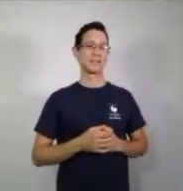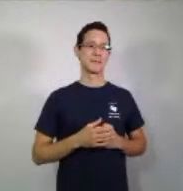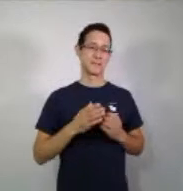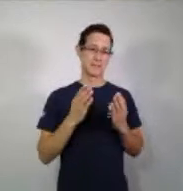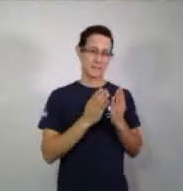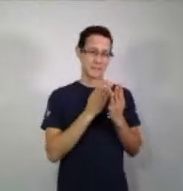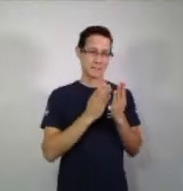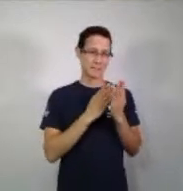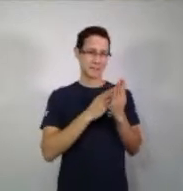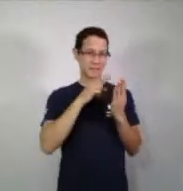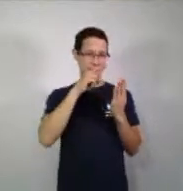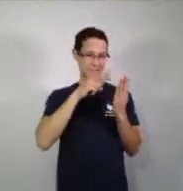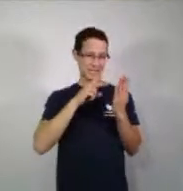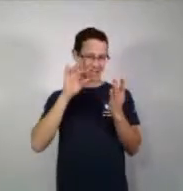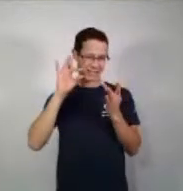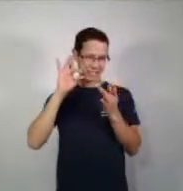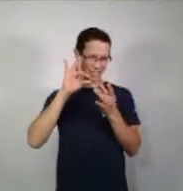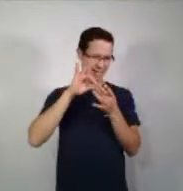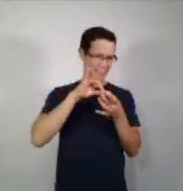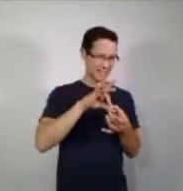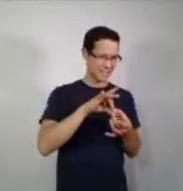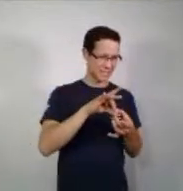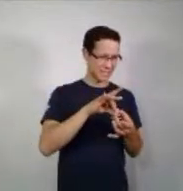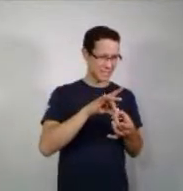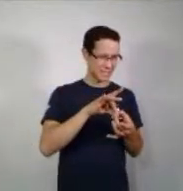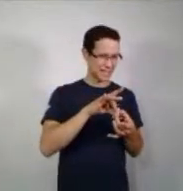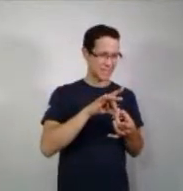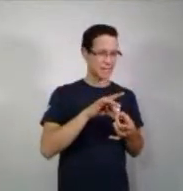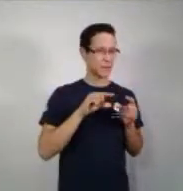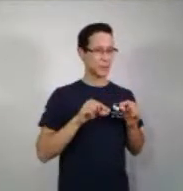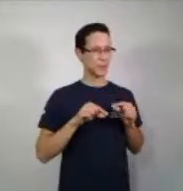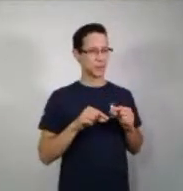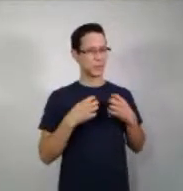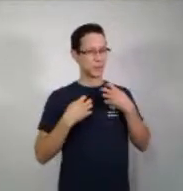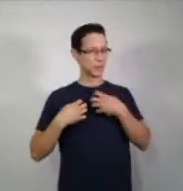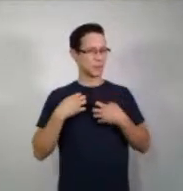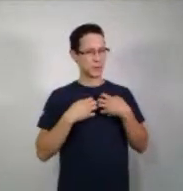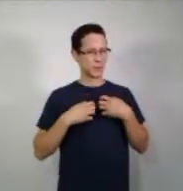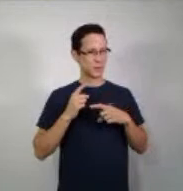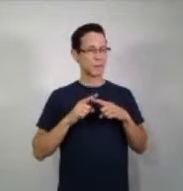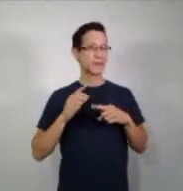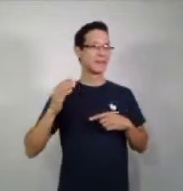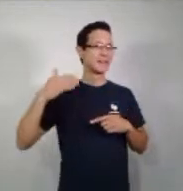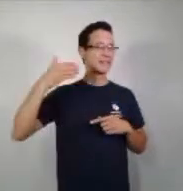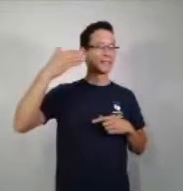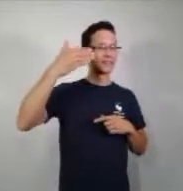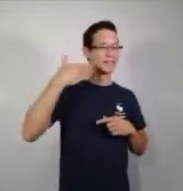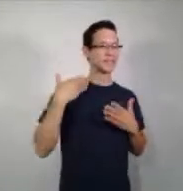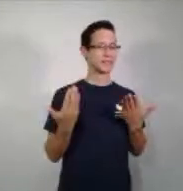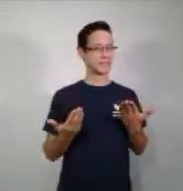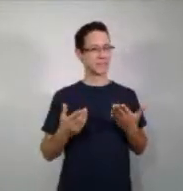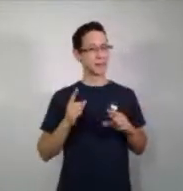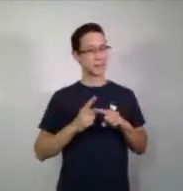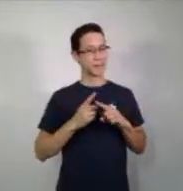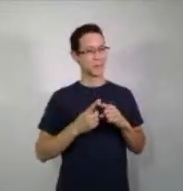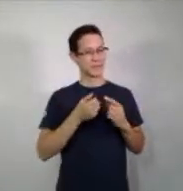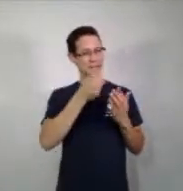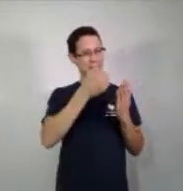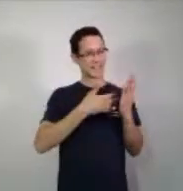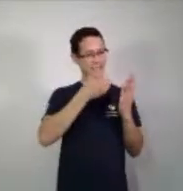vai ficando presa naquela angústia e tu não sabe muito bem onde é que aquilo vai dar, por mais que tu saiba, mas é que a narrativa não te dá